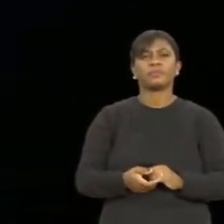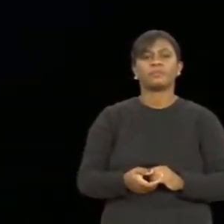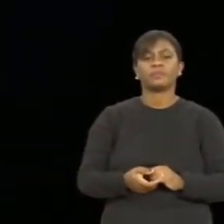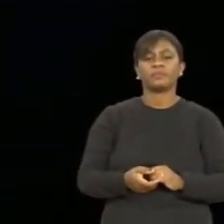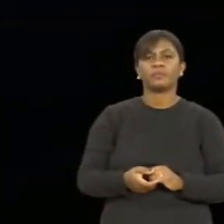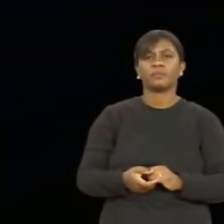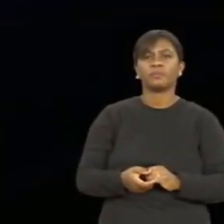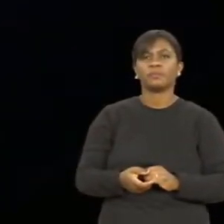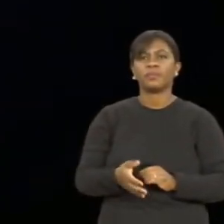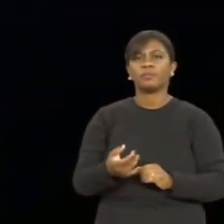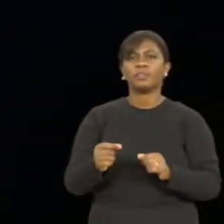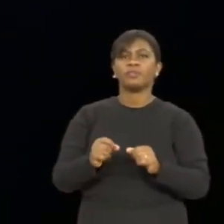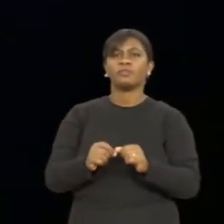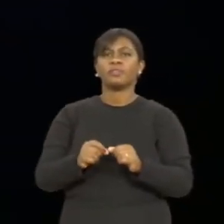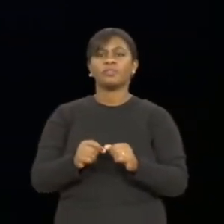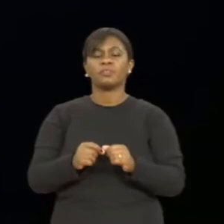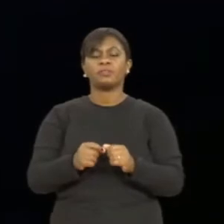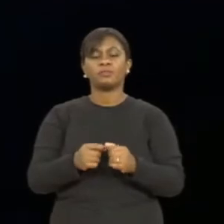E venha fazendo dessa canção.